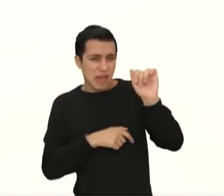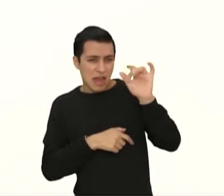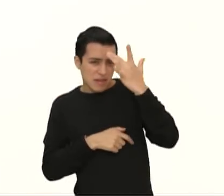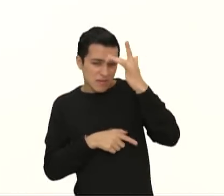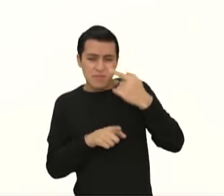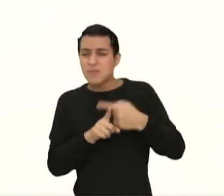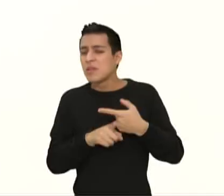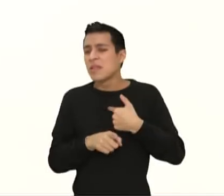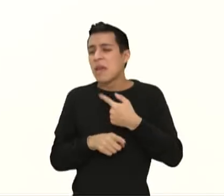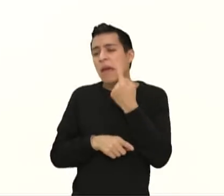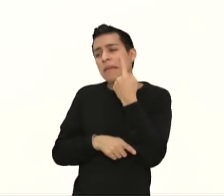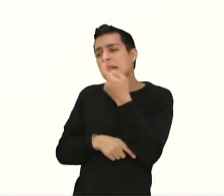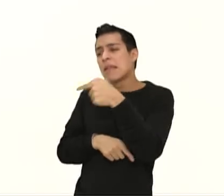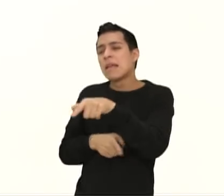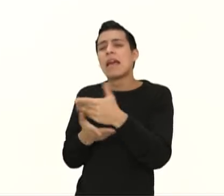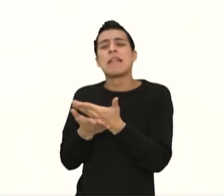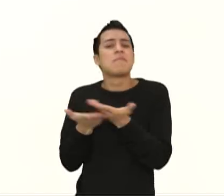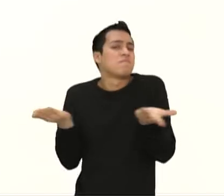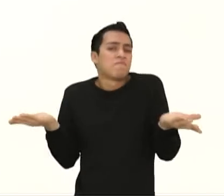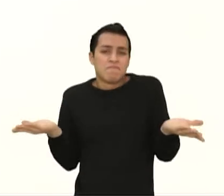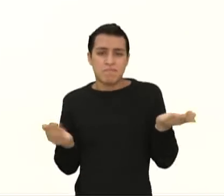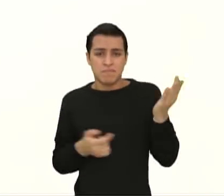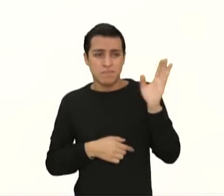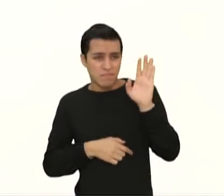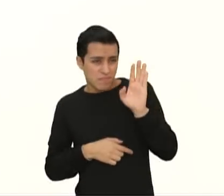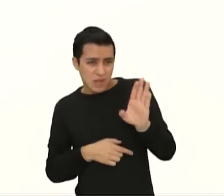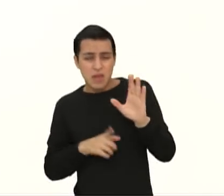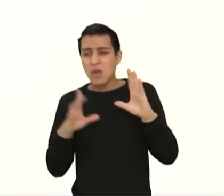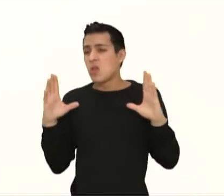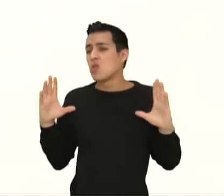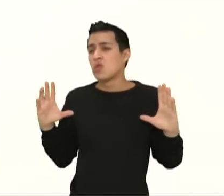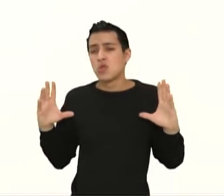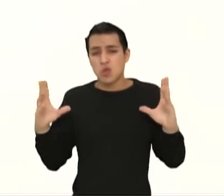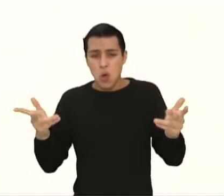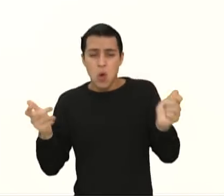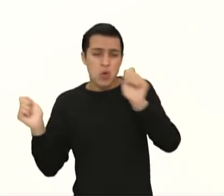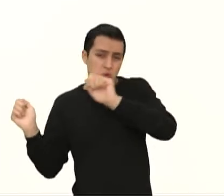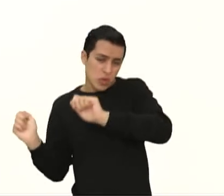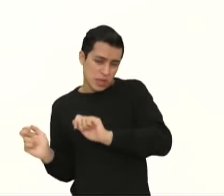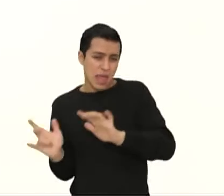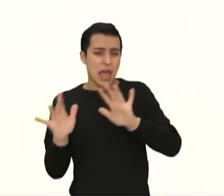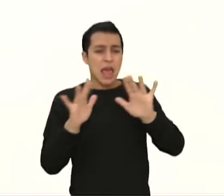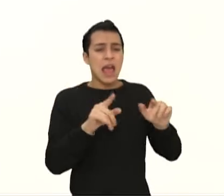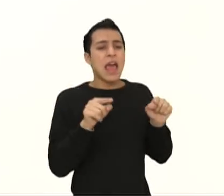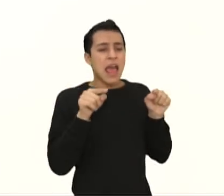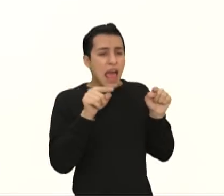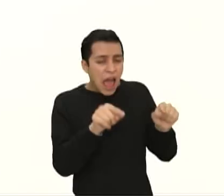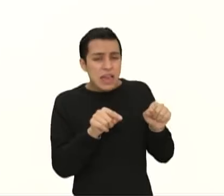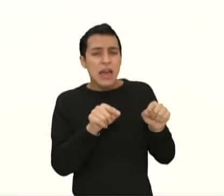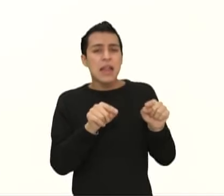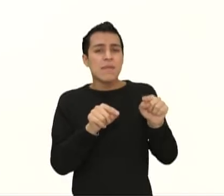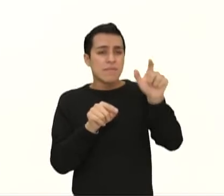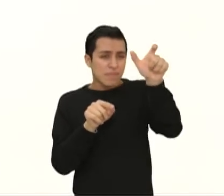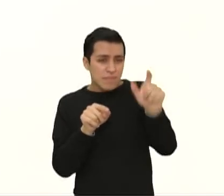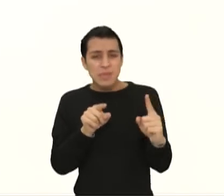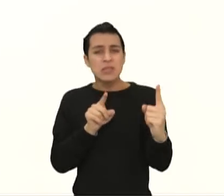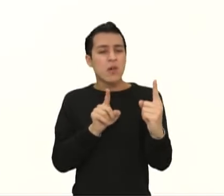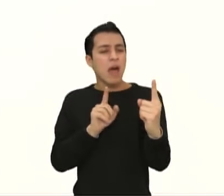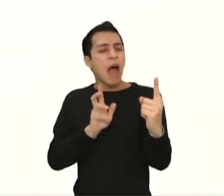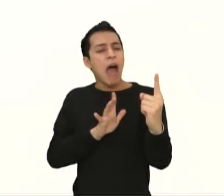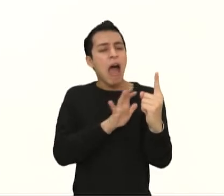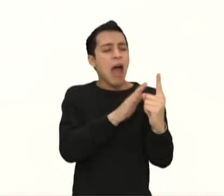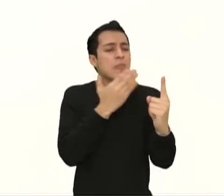me interessei por aquele livro. Letra B. Todos se dirigiram àquele atendente para